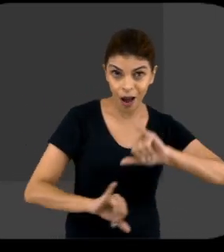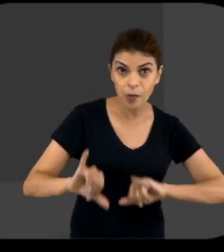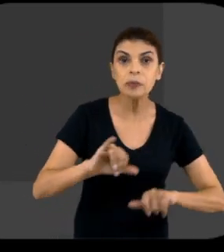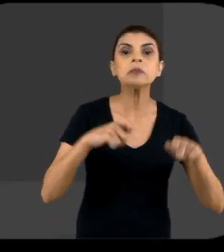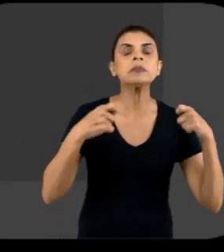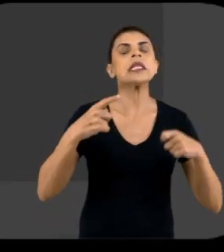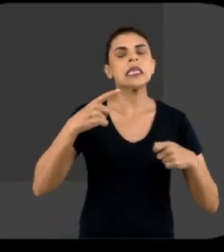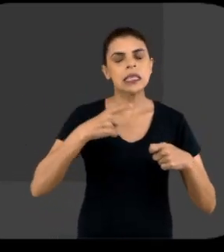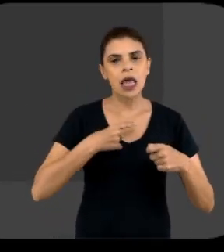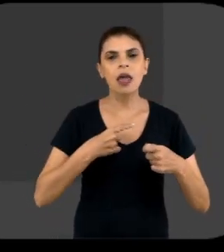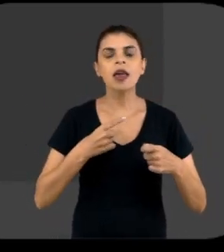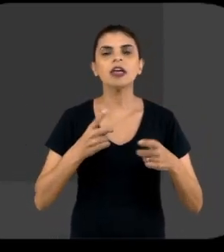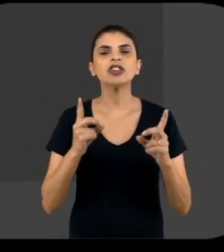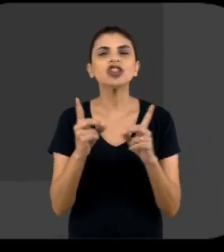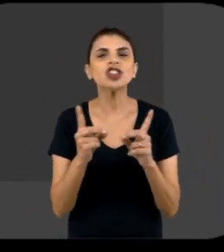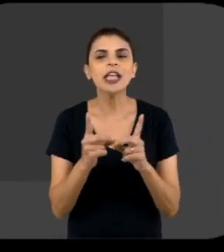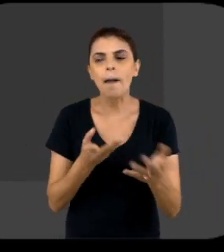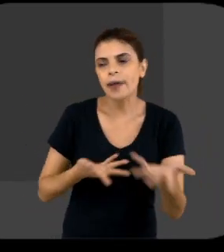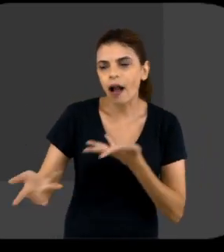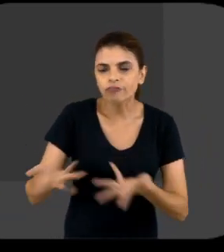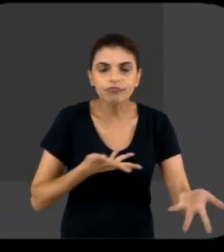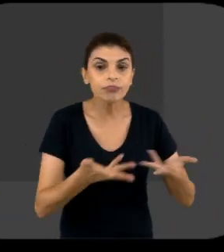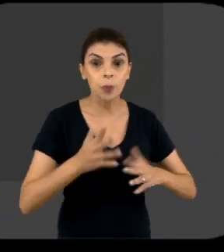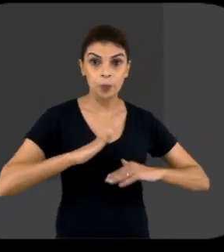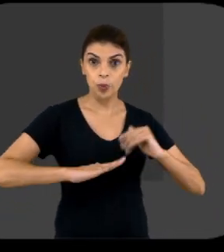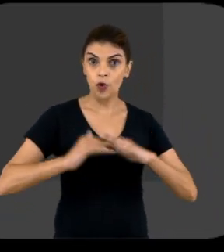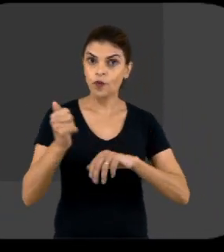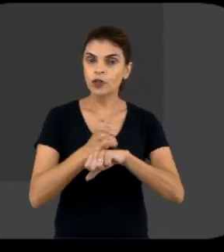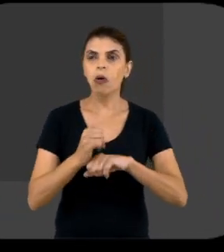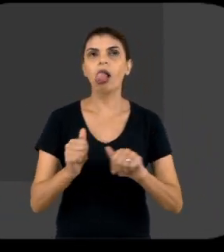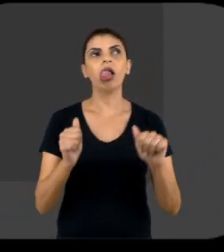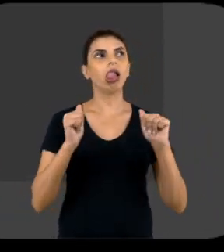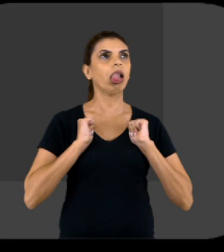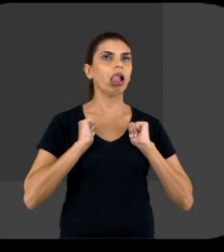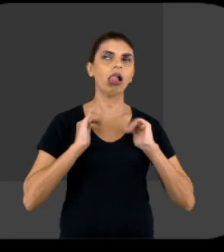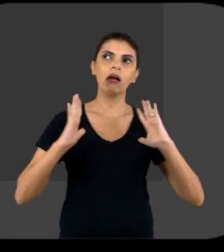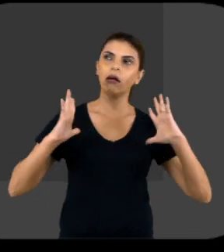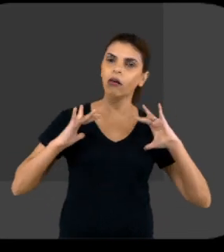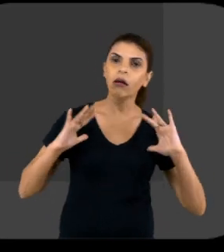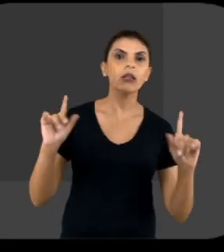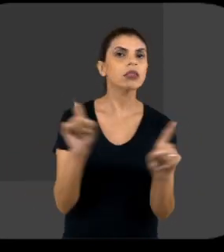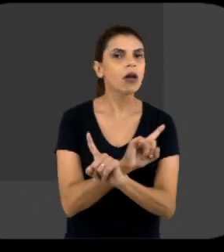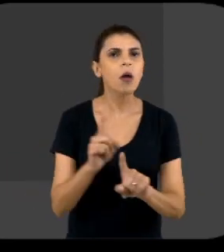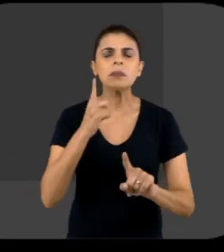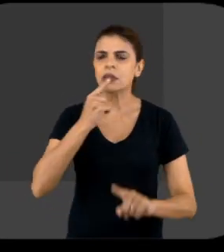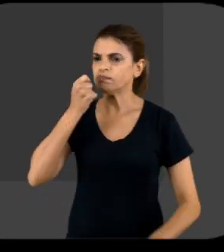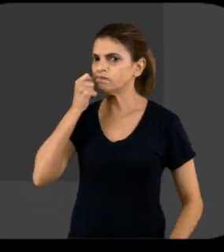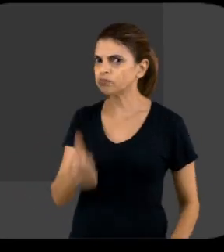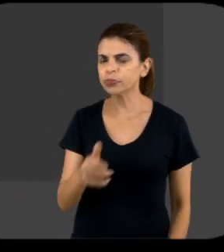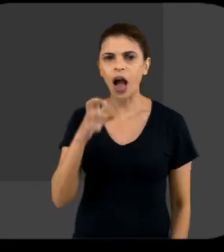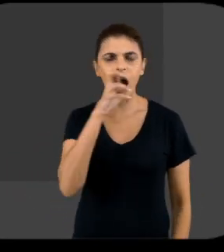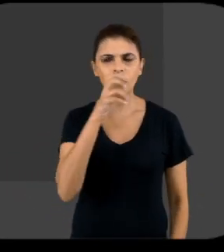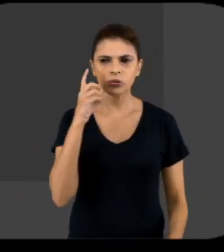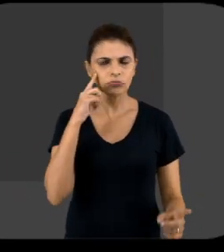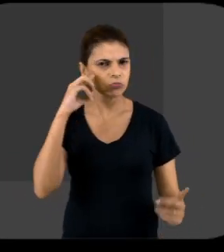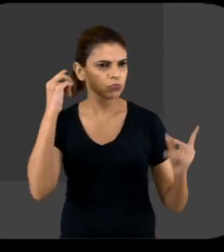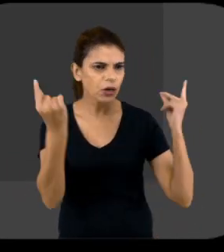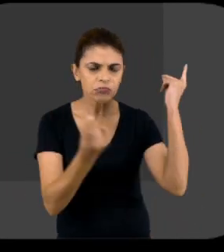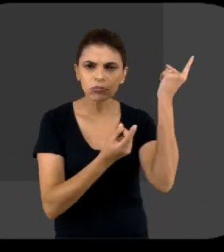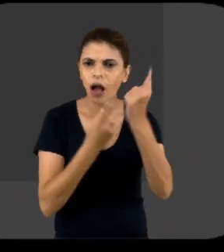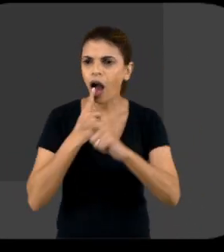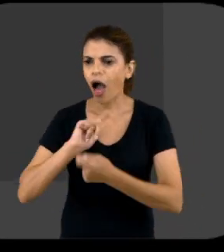laboratório precisa ter esse dinamismo, o profissional do laboratório precisa ser versátil, dinâmico